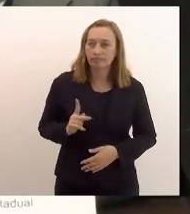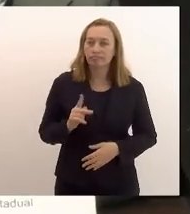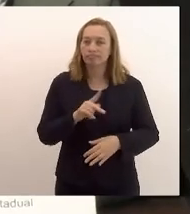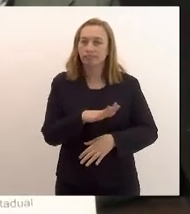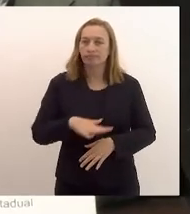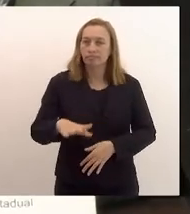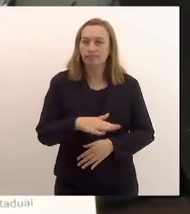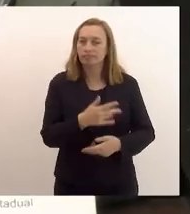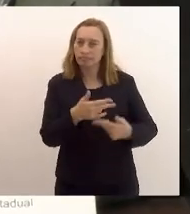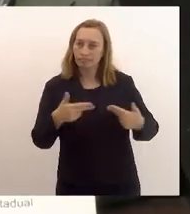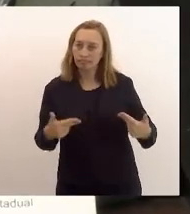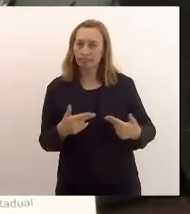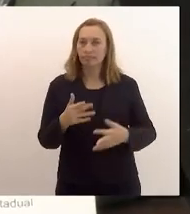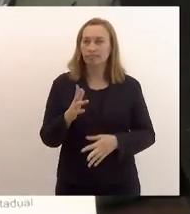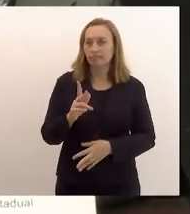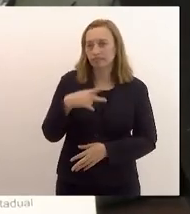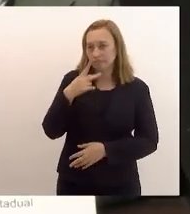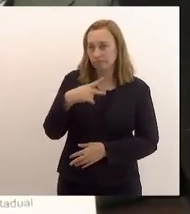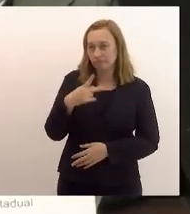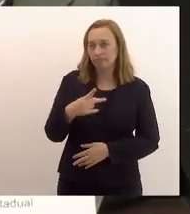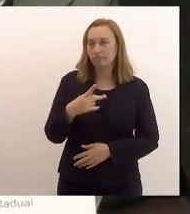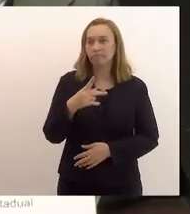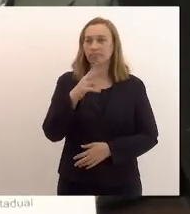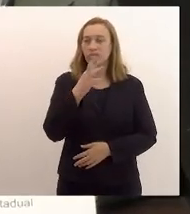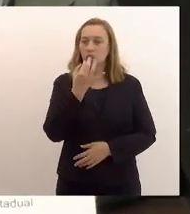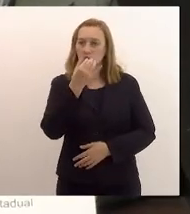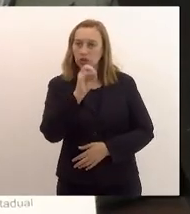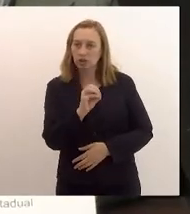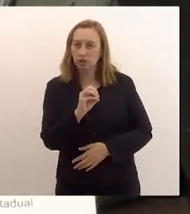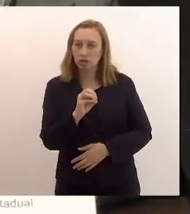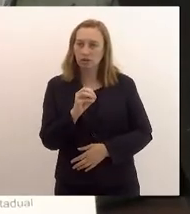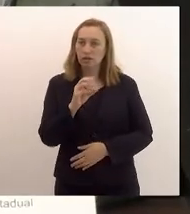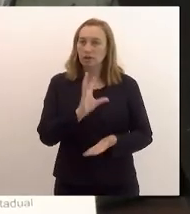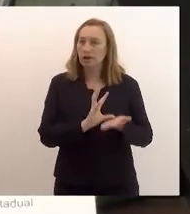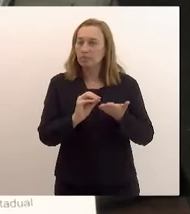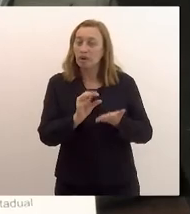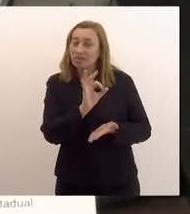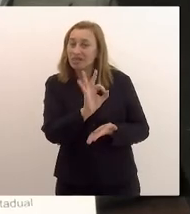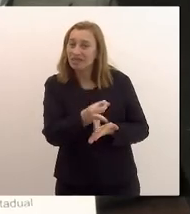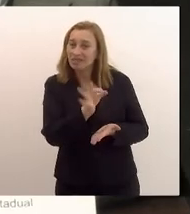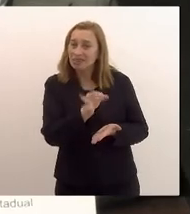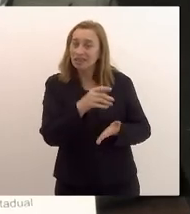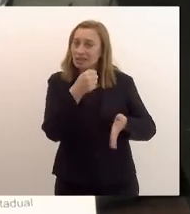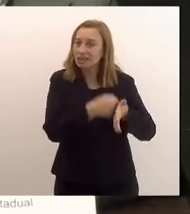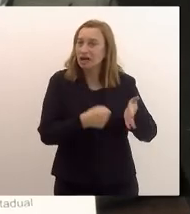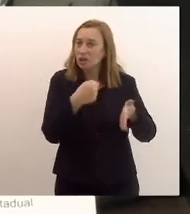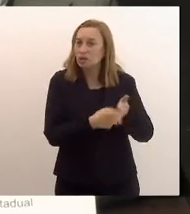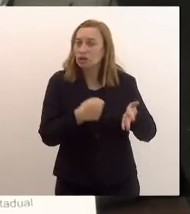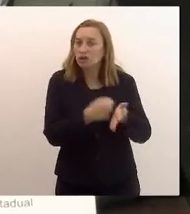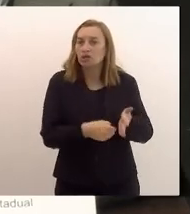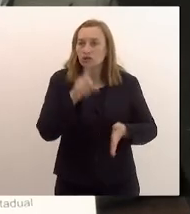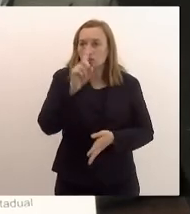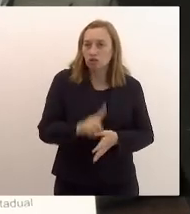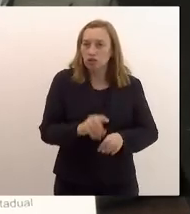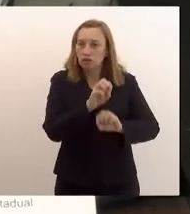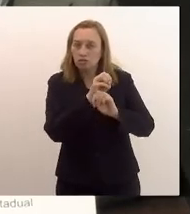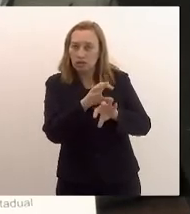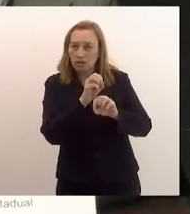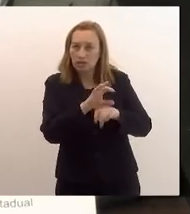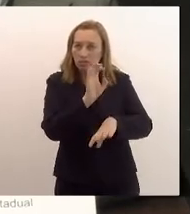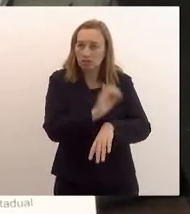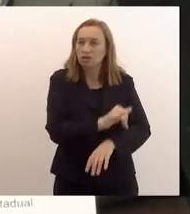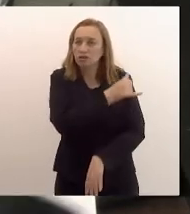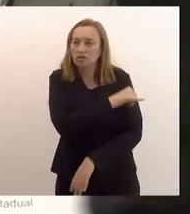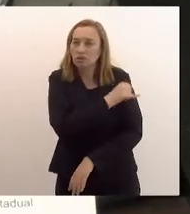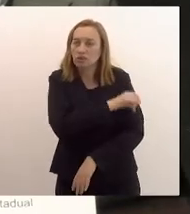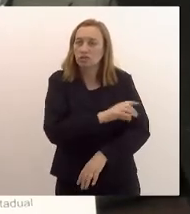em várias áreas aqui já se citou o Rodrigo Azambuja EA pauta constante da Luta pelo Direito à educação no estado